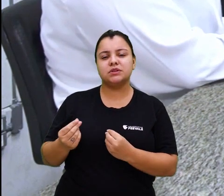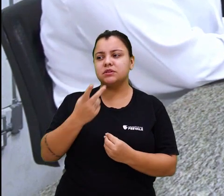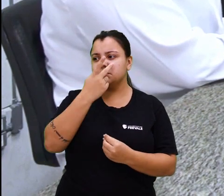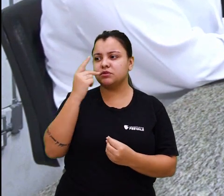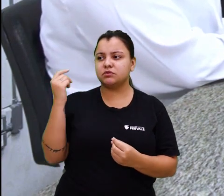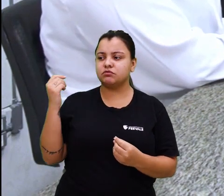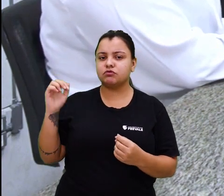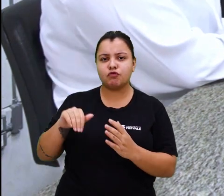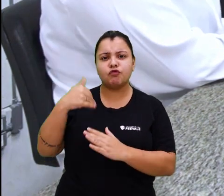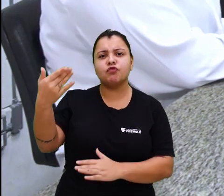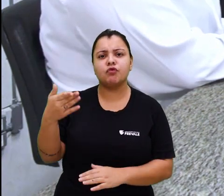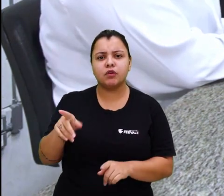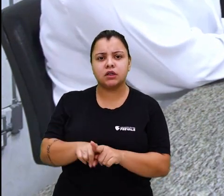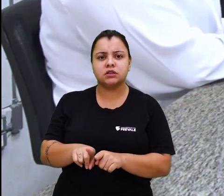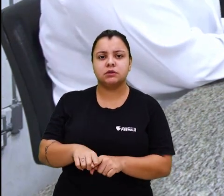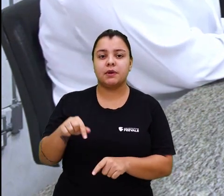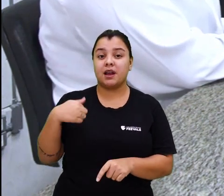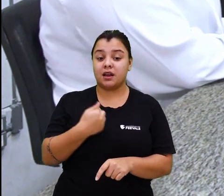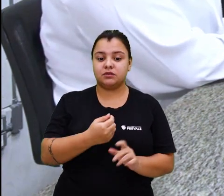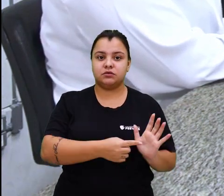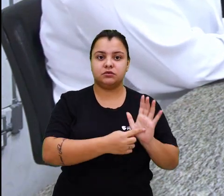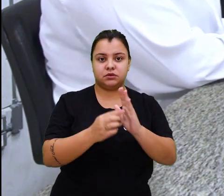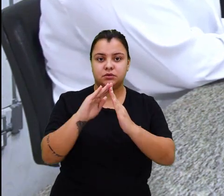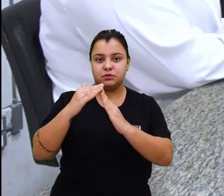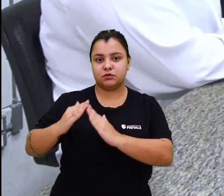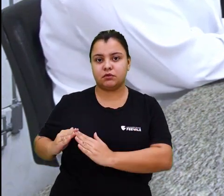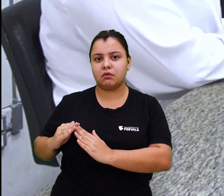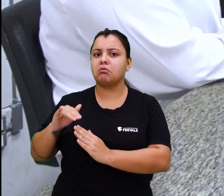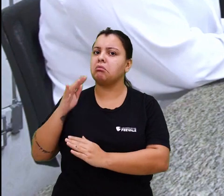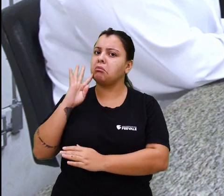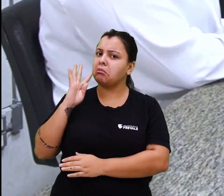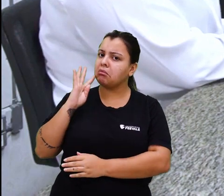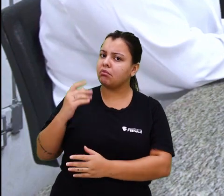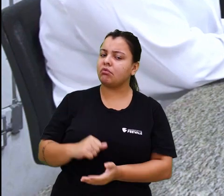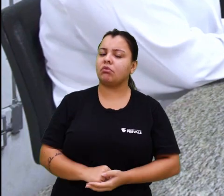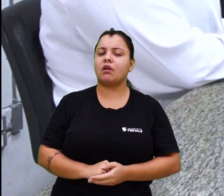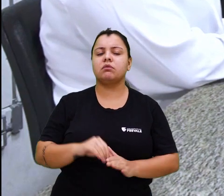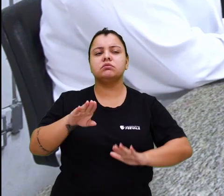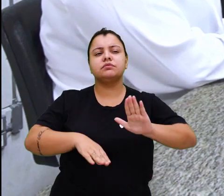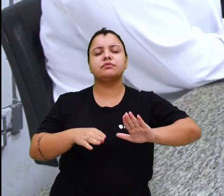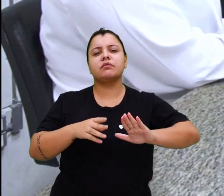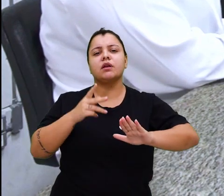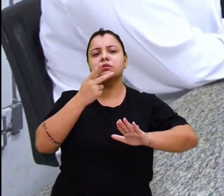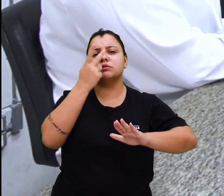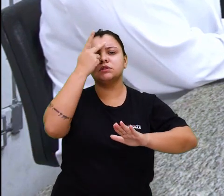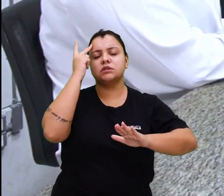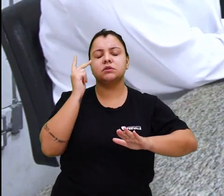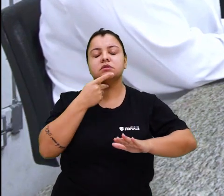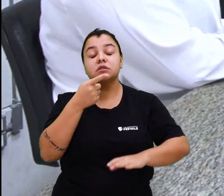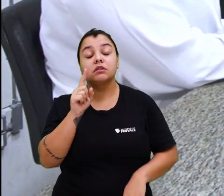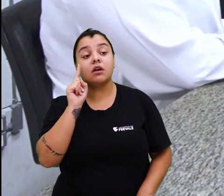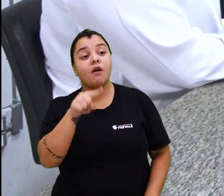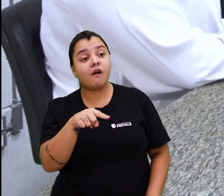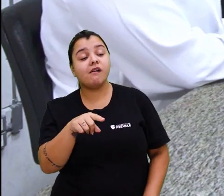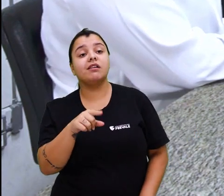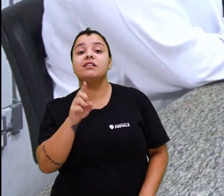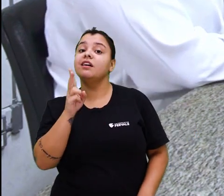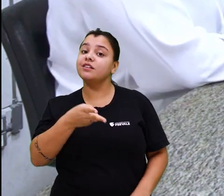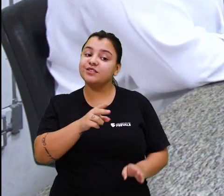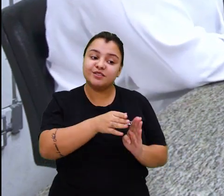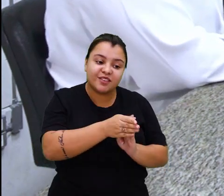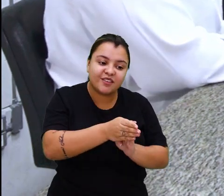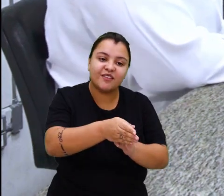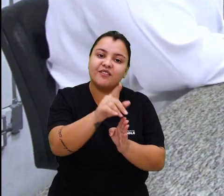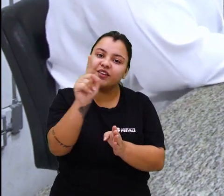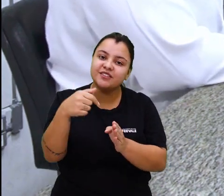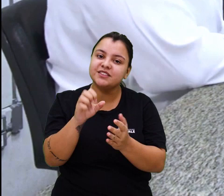agora a gente estava no espo favela e foi muito fofo sabe algumas pessoas pess chegaram nes Olha eu acompanho vocês no